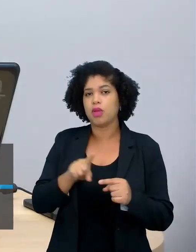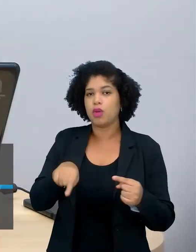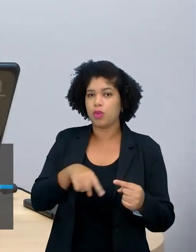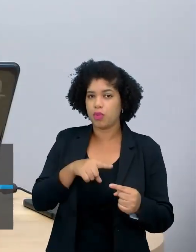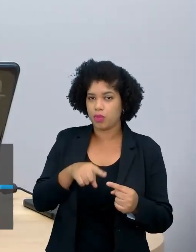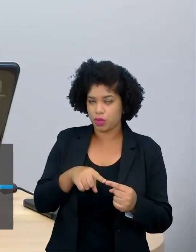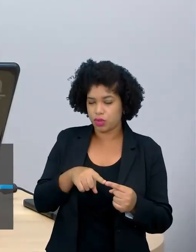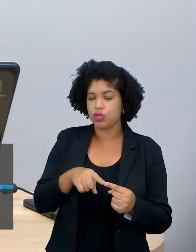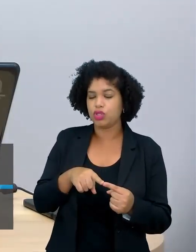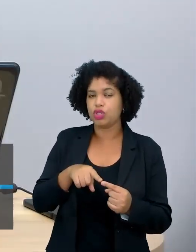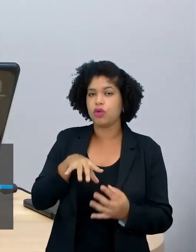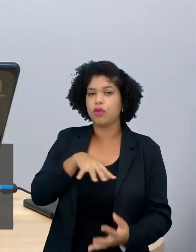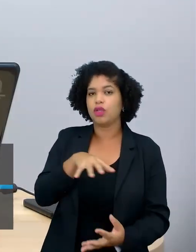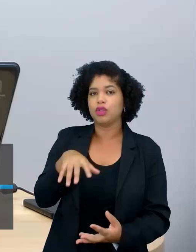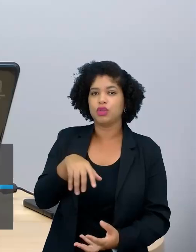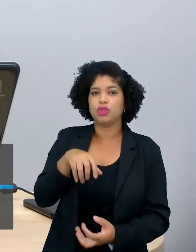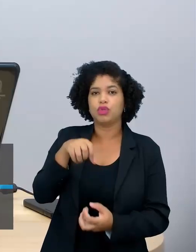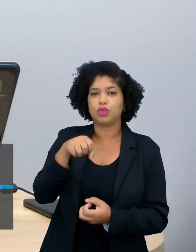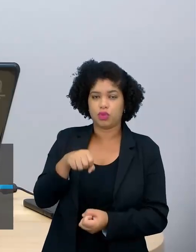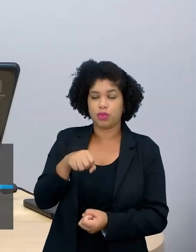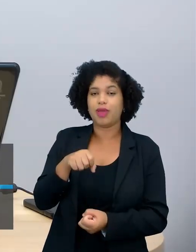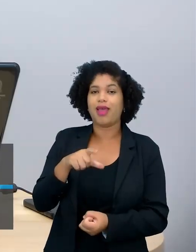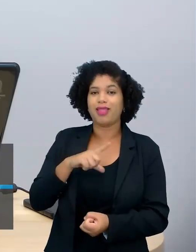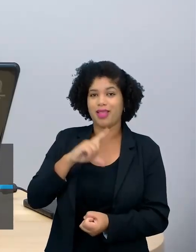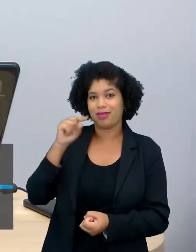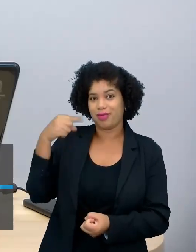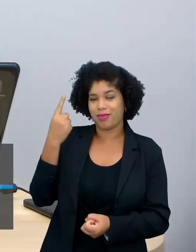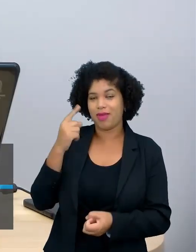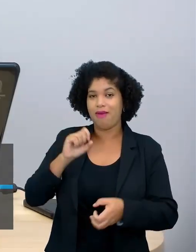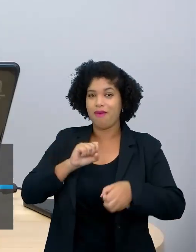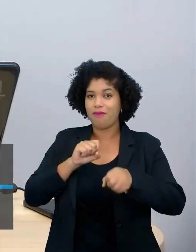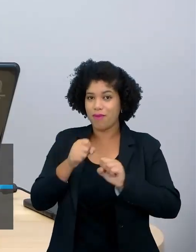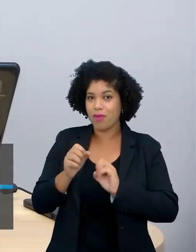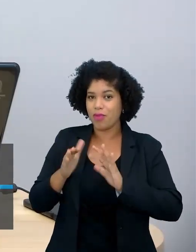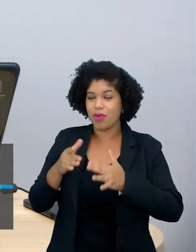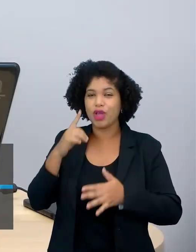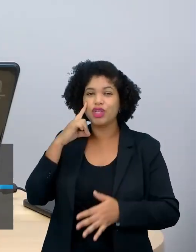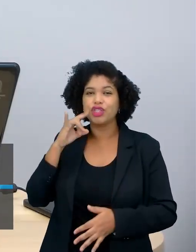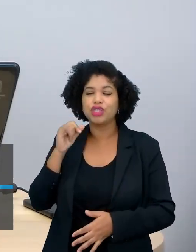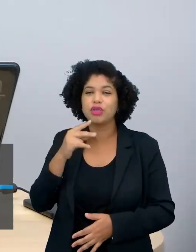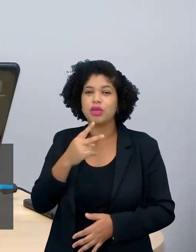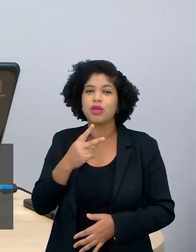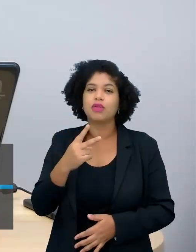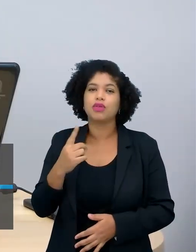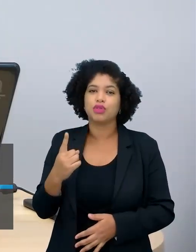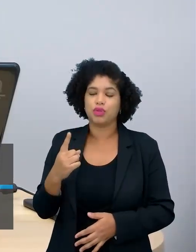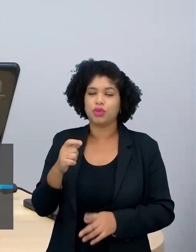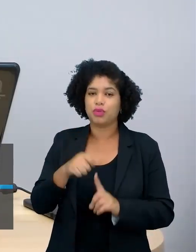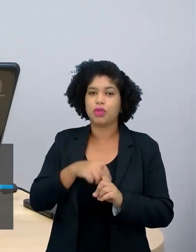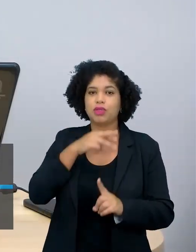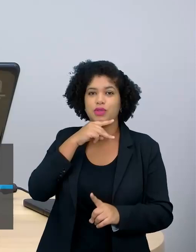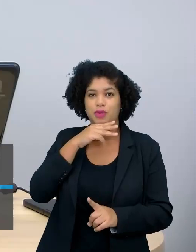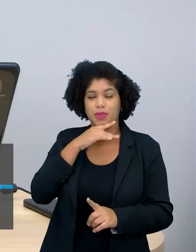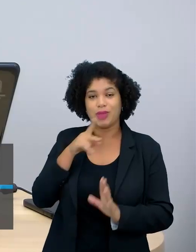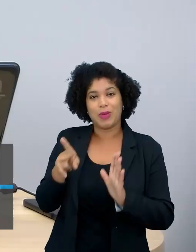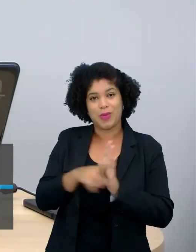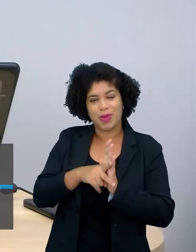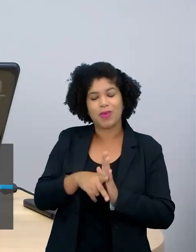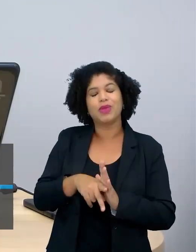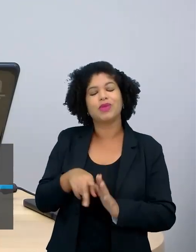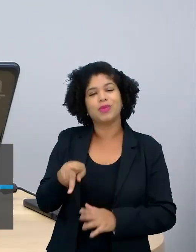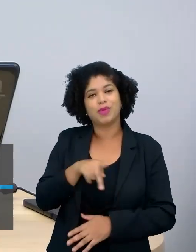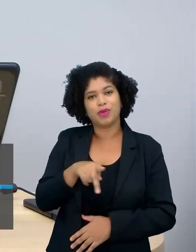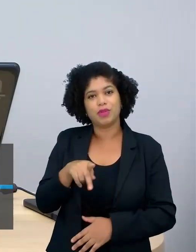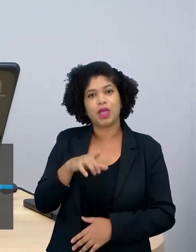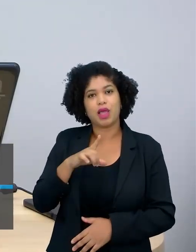desenvolvimento sustentável, vai ter uma formação específica para isso no dia 21 de março, voltada para os professores, no